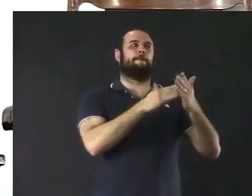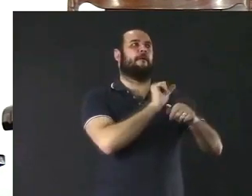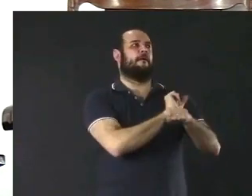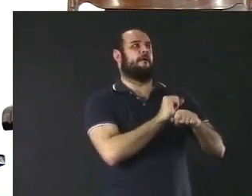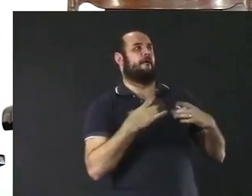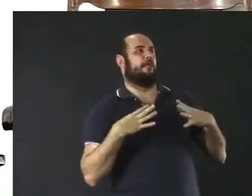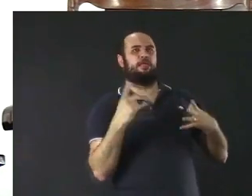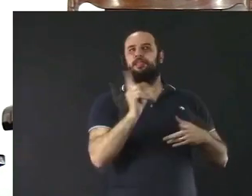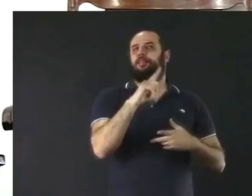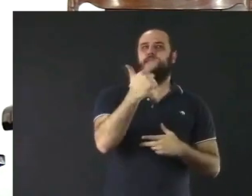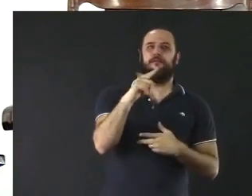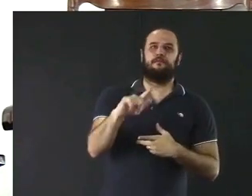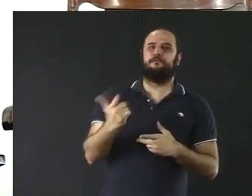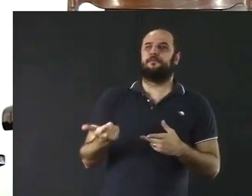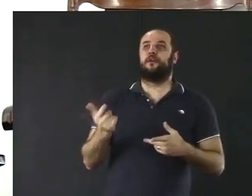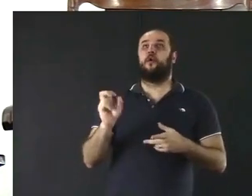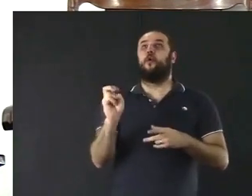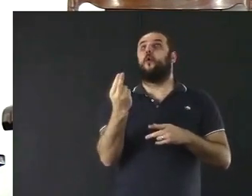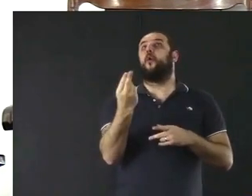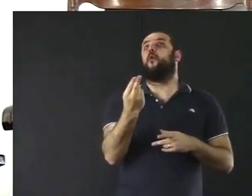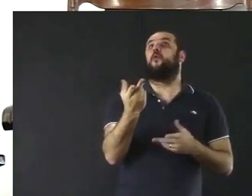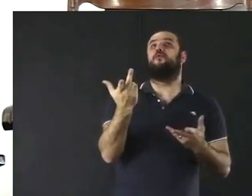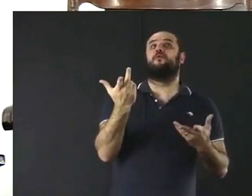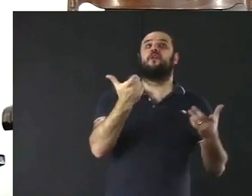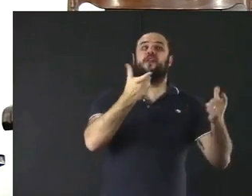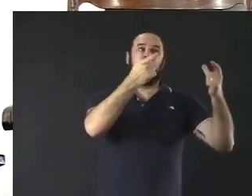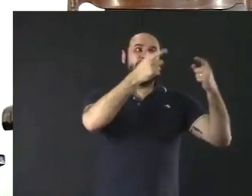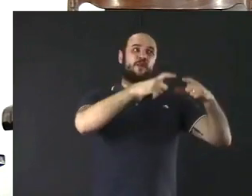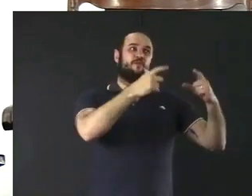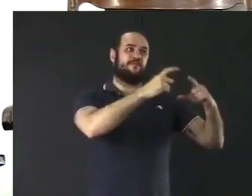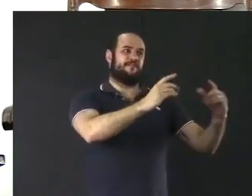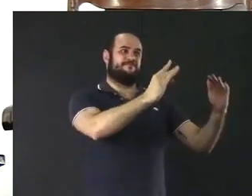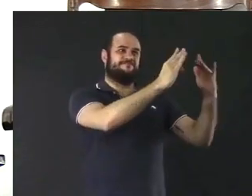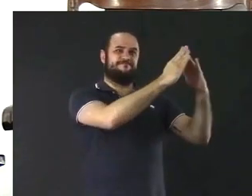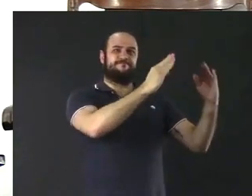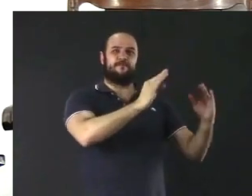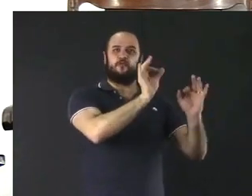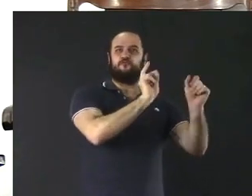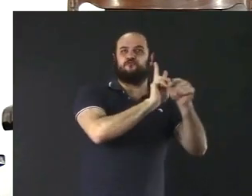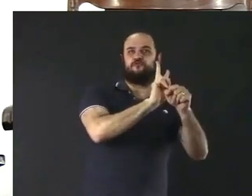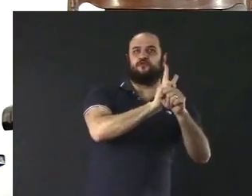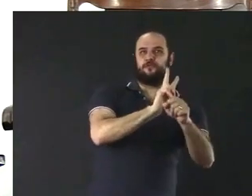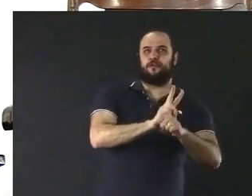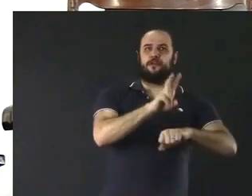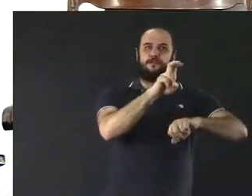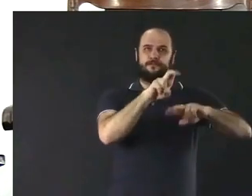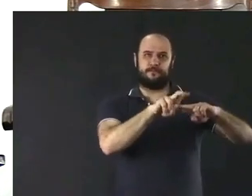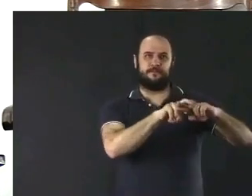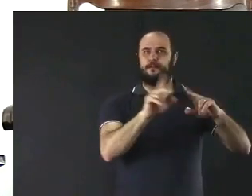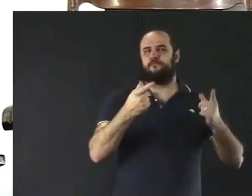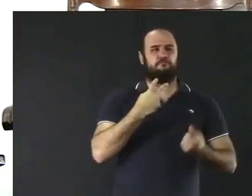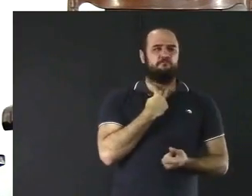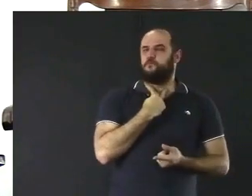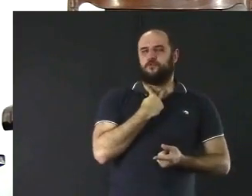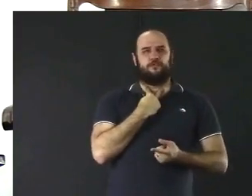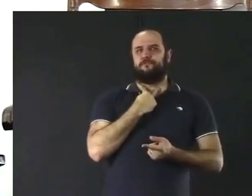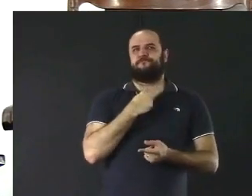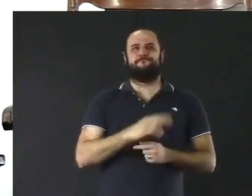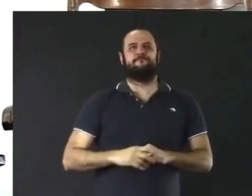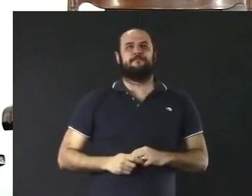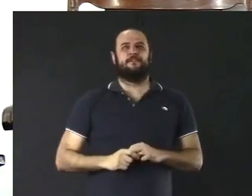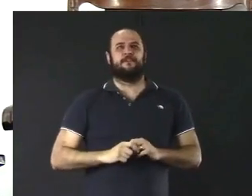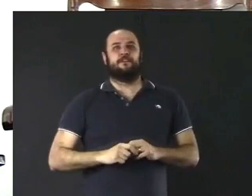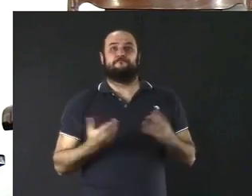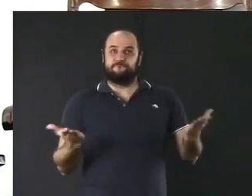ele também não tem nenhum ponto base para ele parar, descansar e voltar a correr.